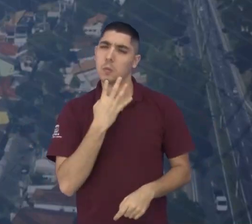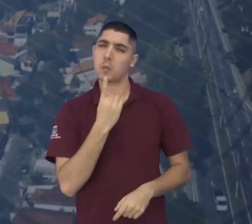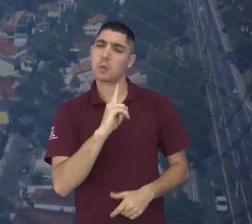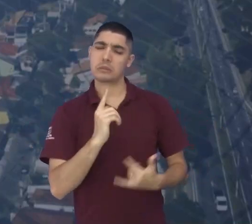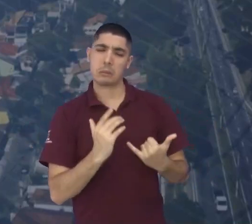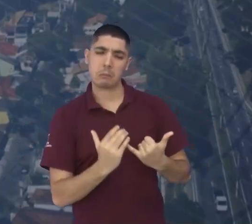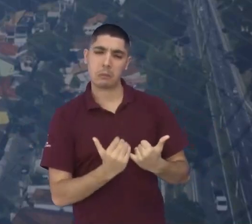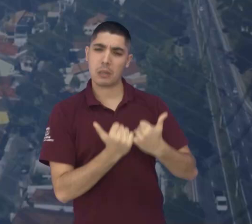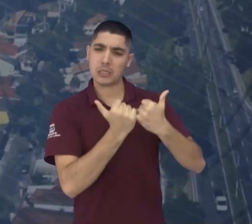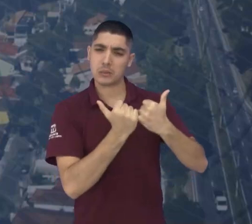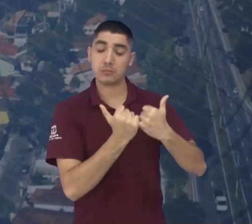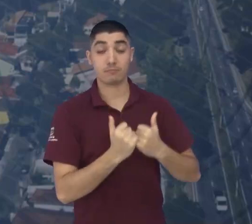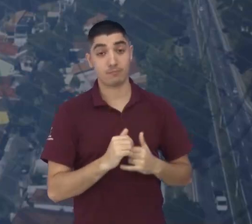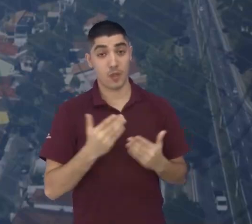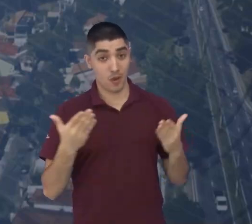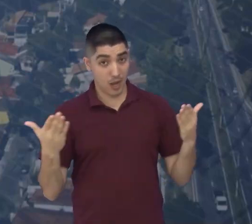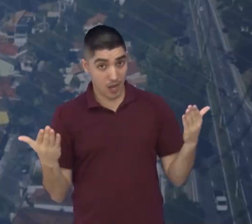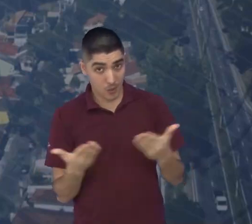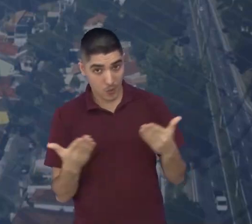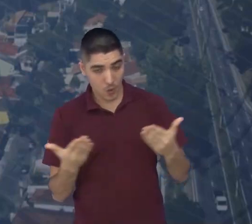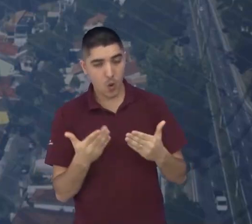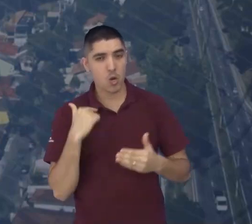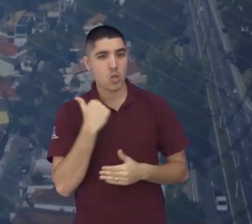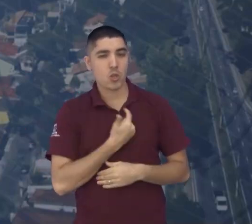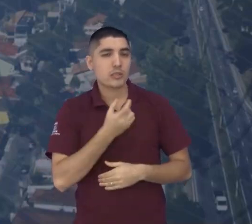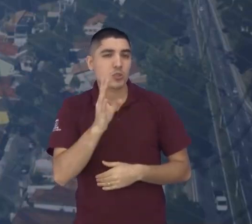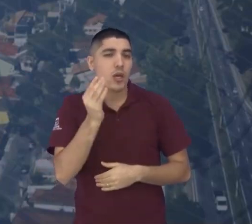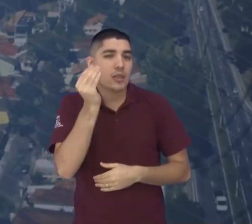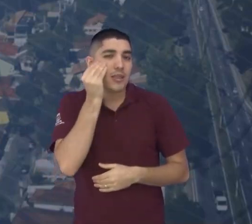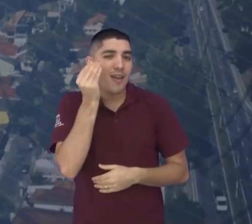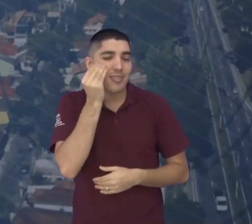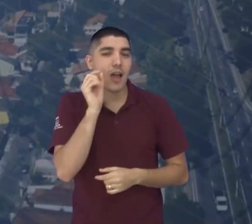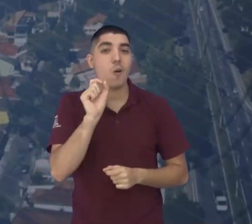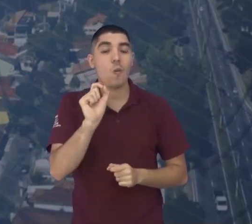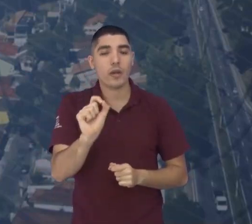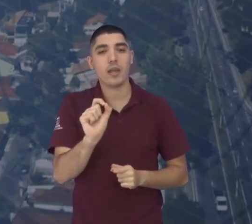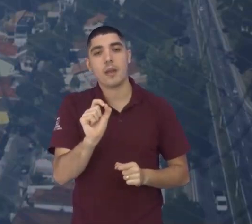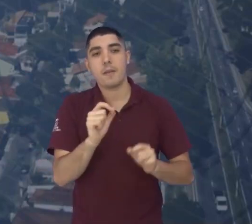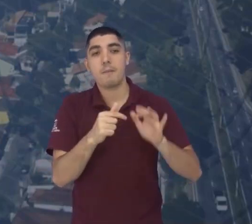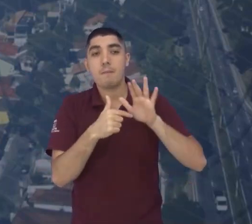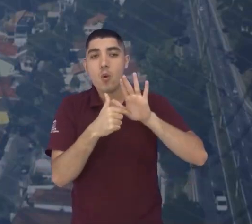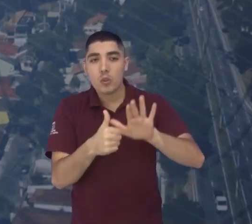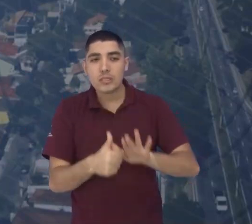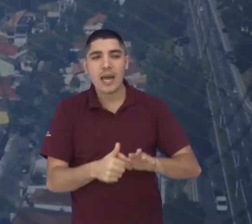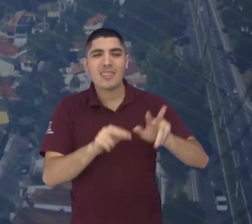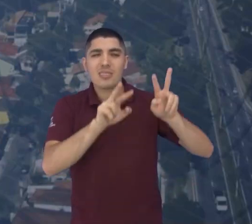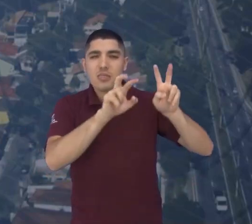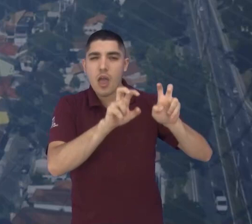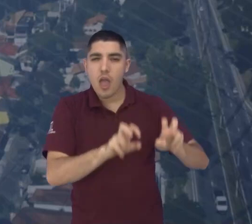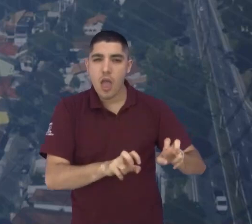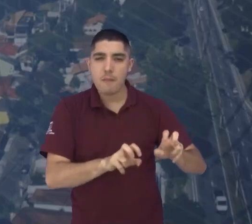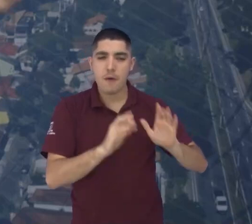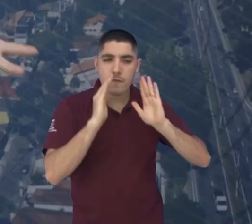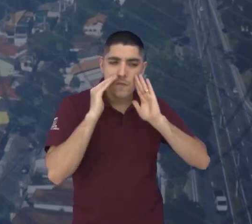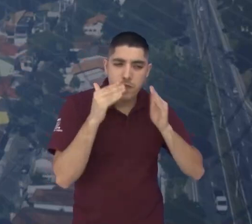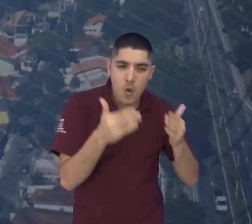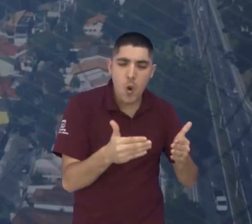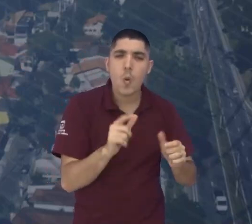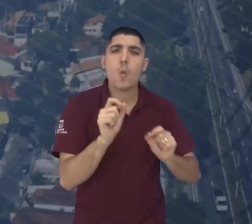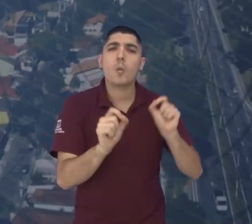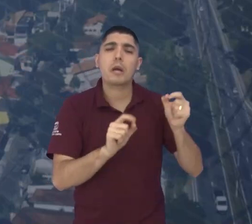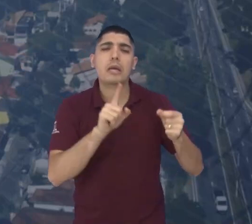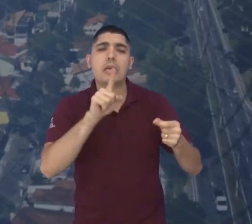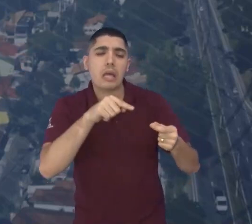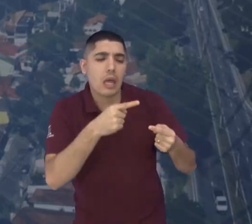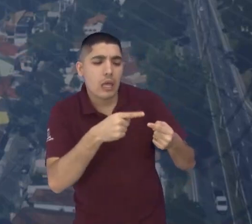tema, nesse primeiro bloco, especificamente, a gente vai estar falando de uns termos específicos, o que, que é isso, o que, que é